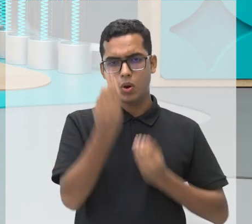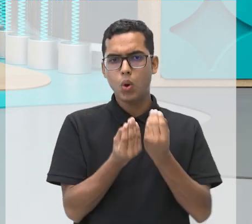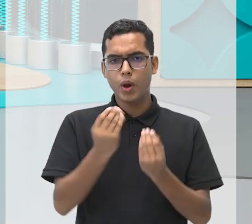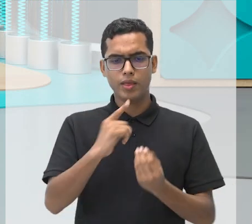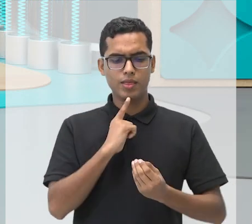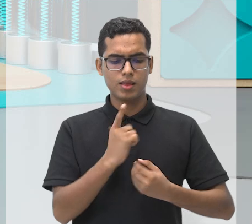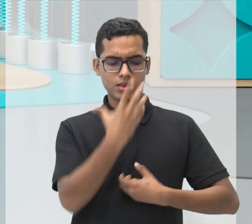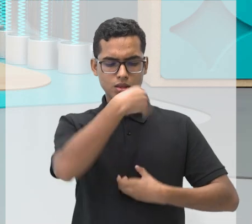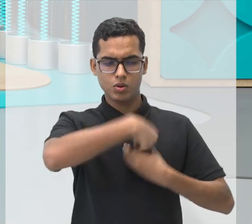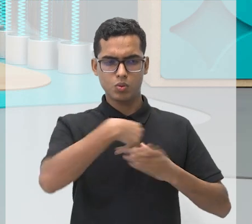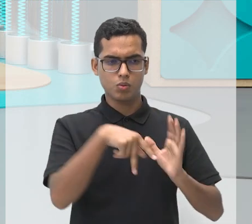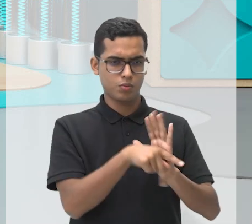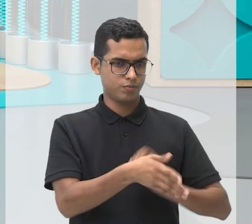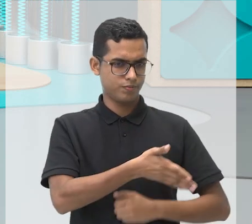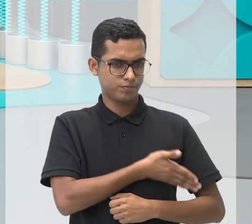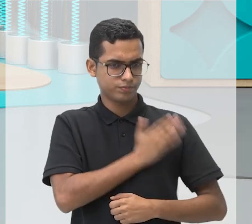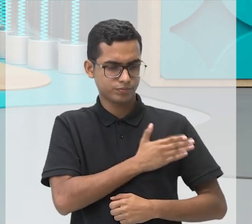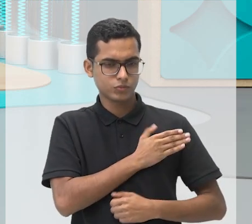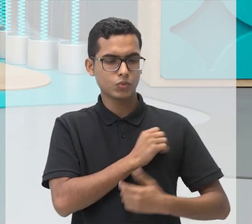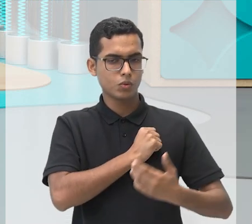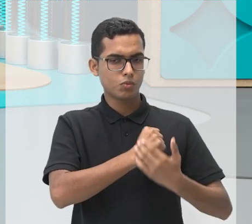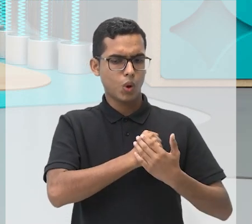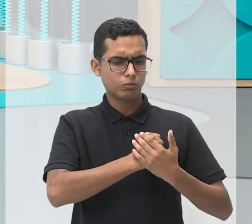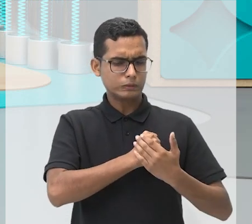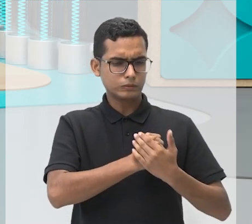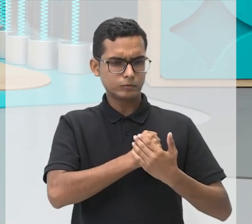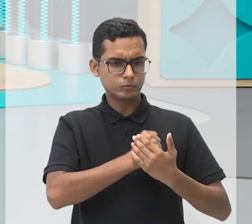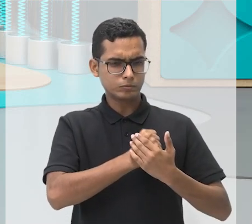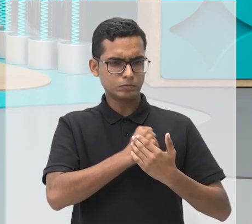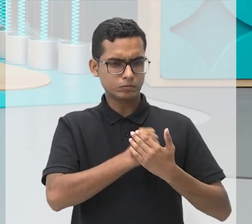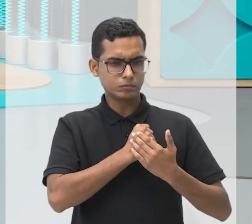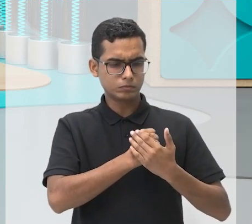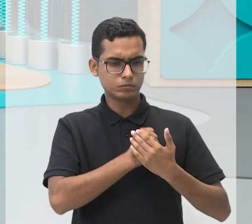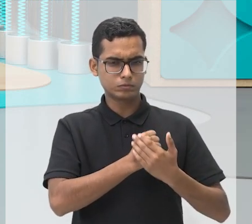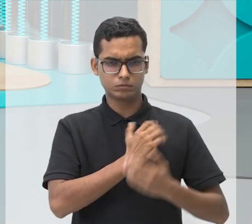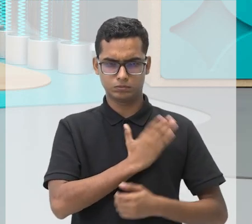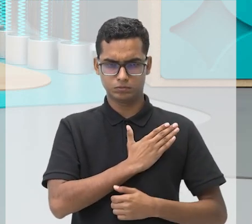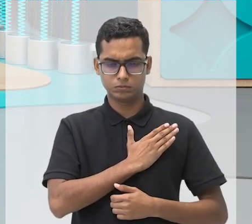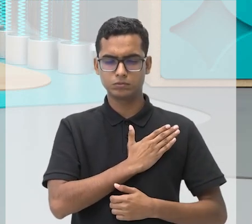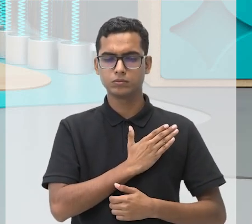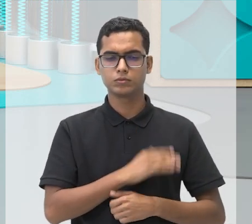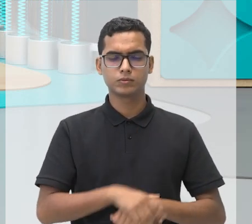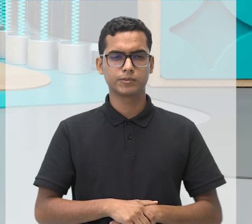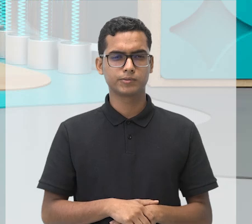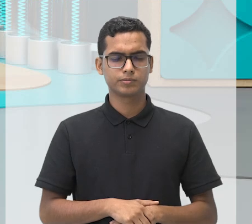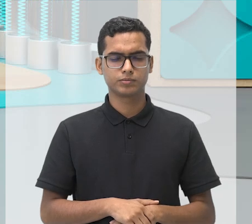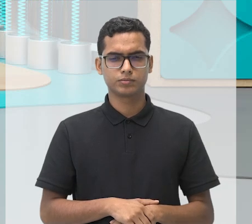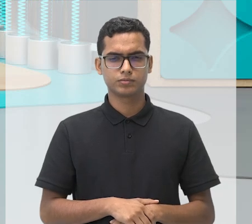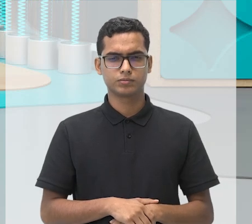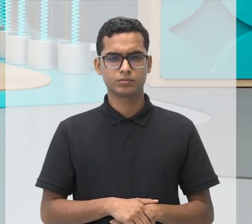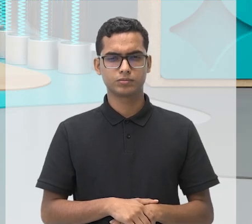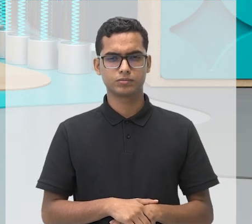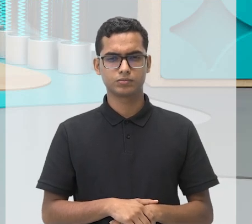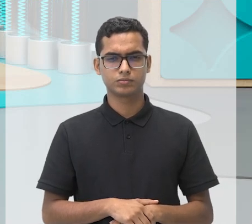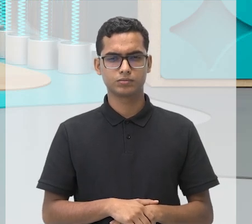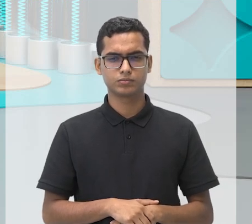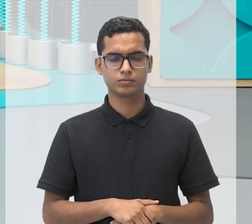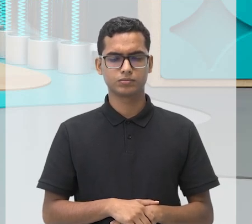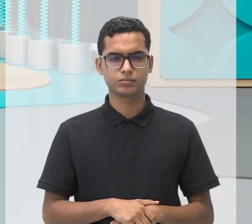causando essa elevação na frequência cardíaca, nos meus batimentos cardíacos. Será